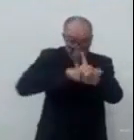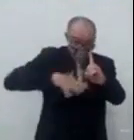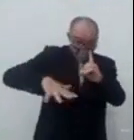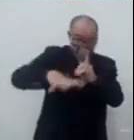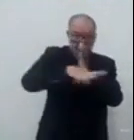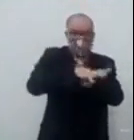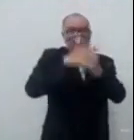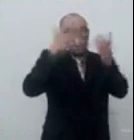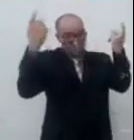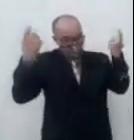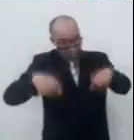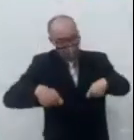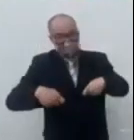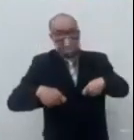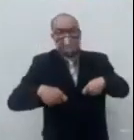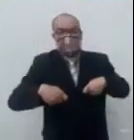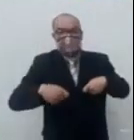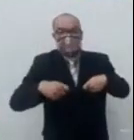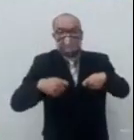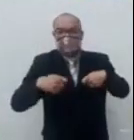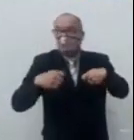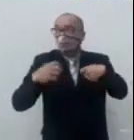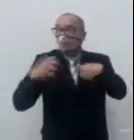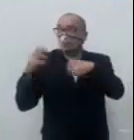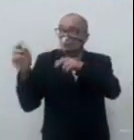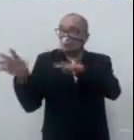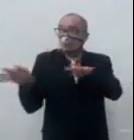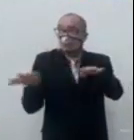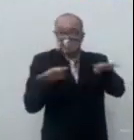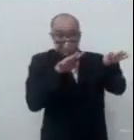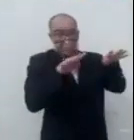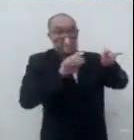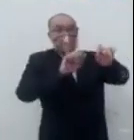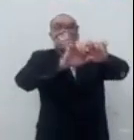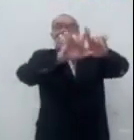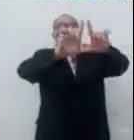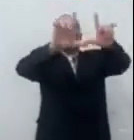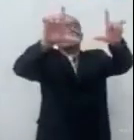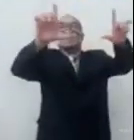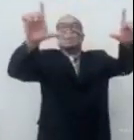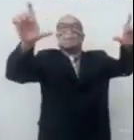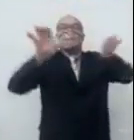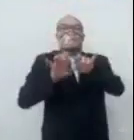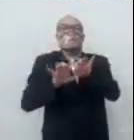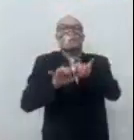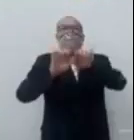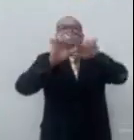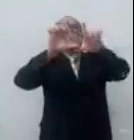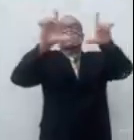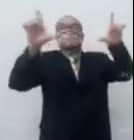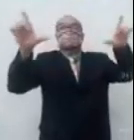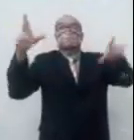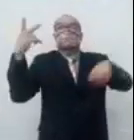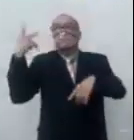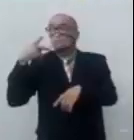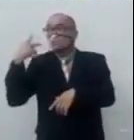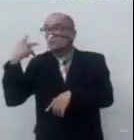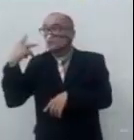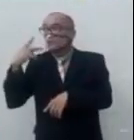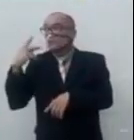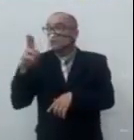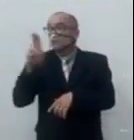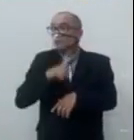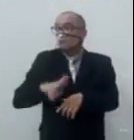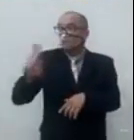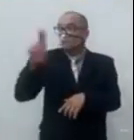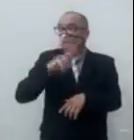Então, nós não temos que olhar o que está no portal da transparência, é o que vocês, colegas vereadores, faz jus a ele,